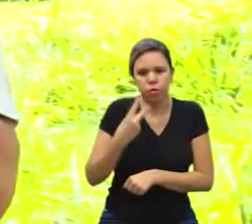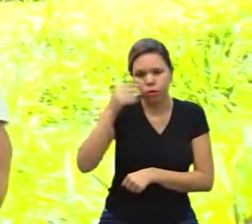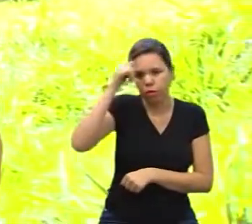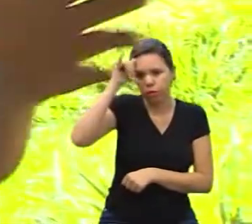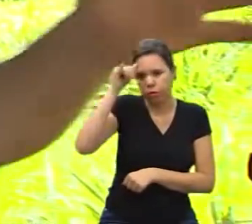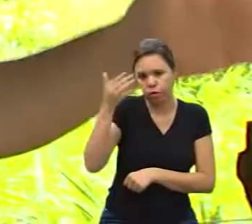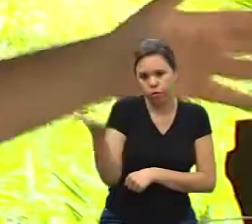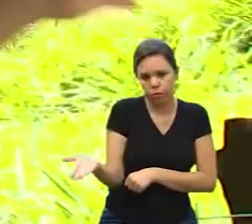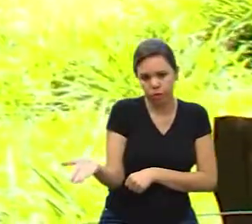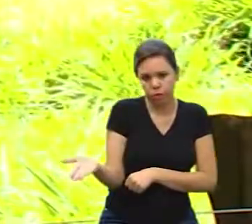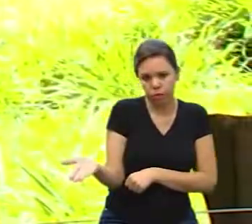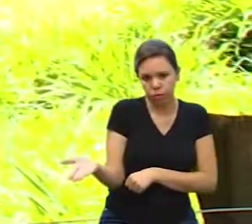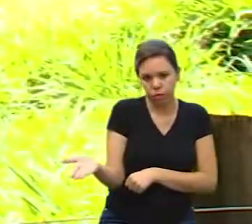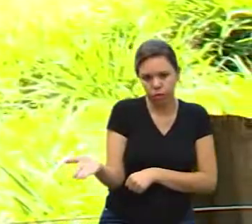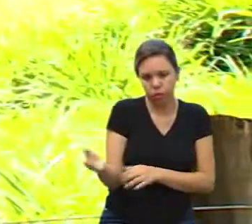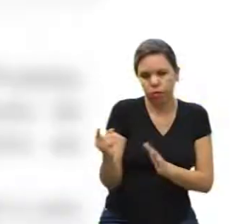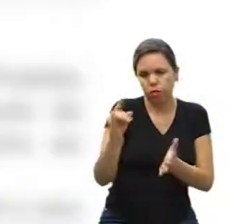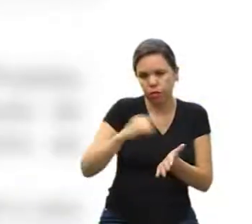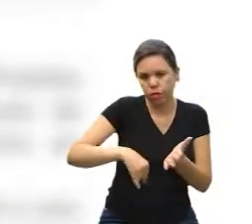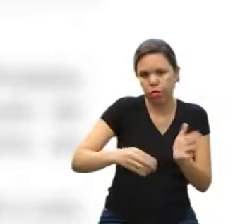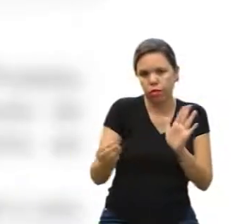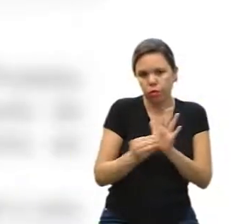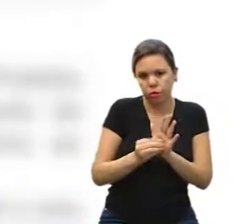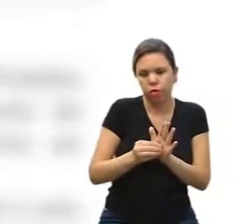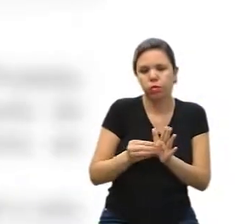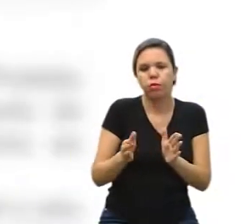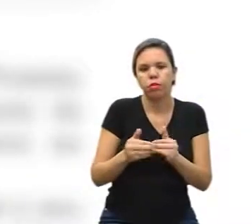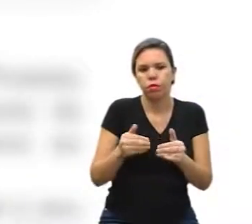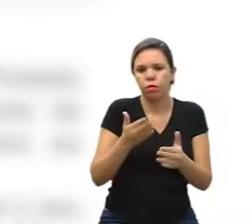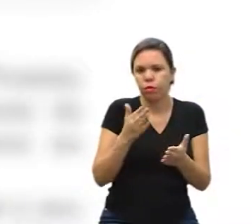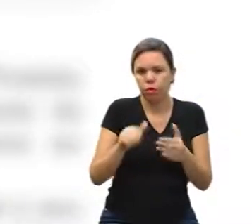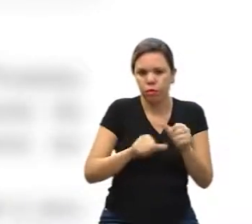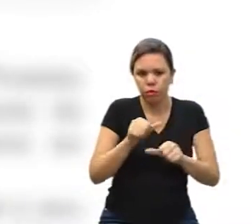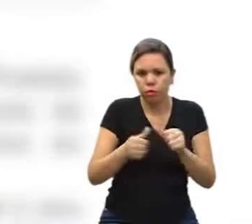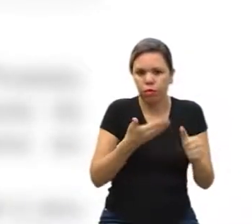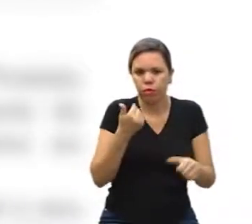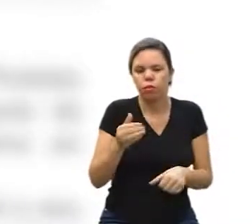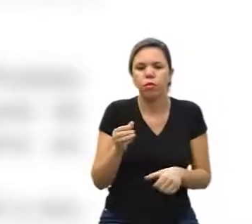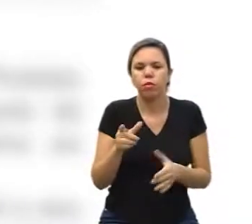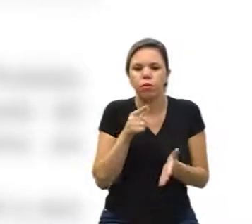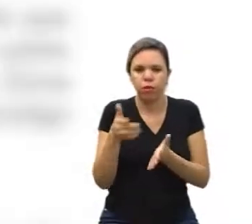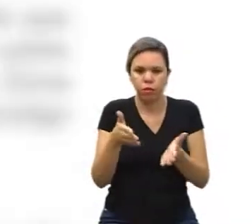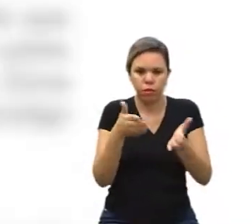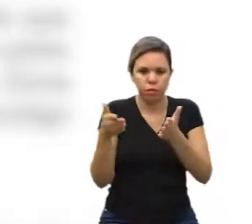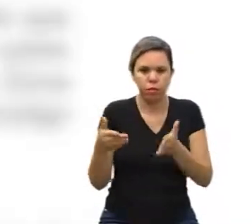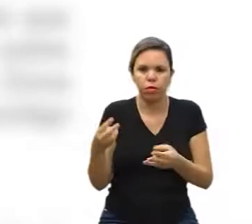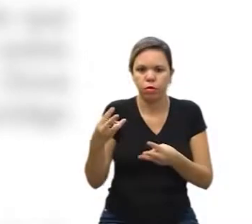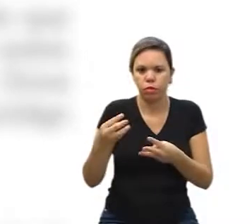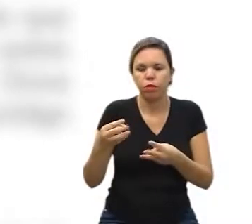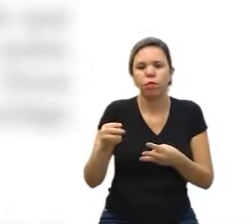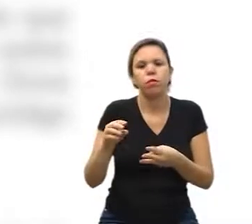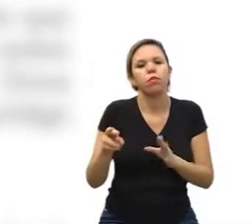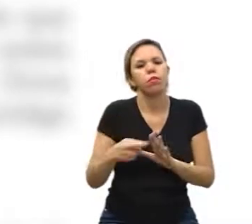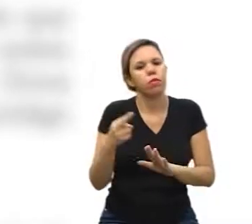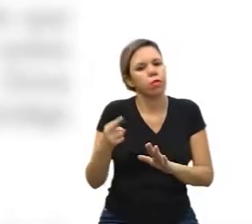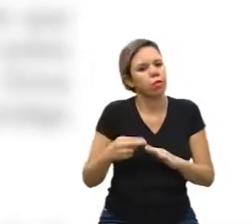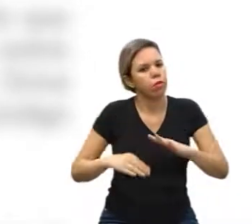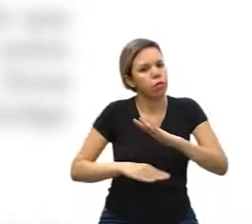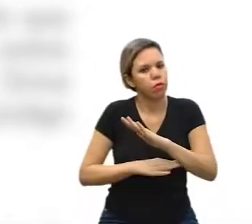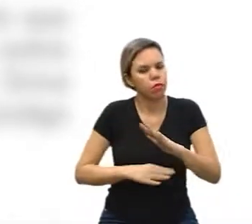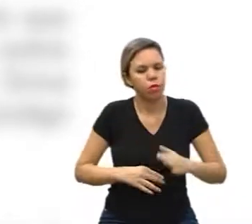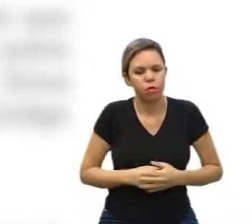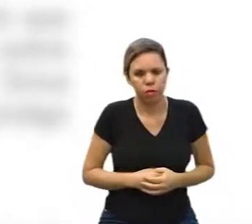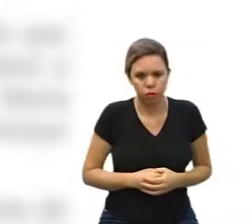da região, o vereador Paulo Búfalo protocolou uma indicação para a melhoria do curso da água da nascente e 3 requerimentos